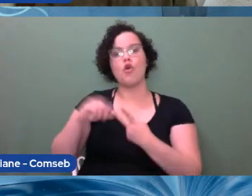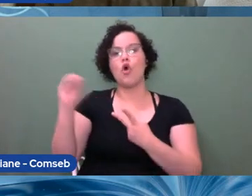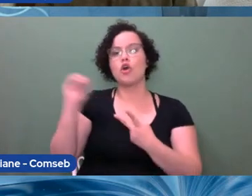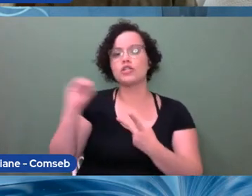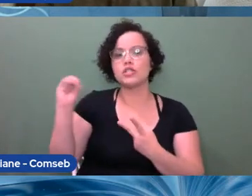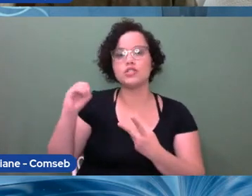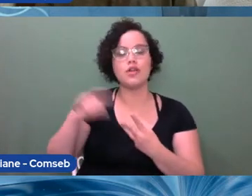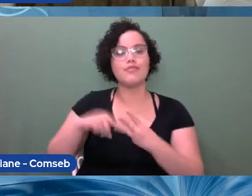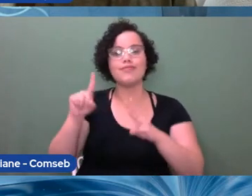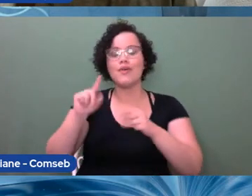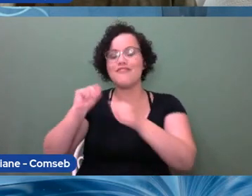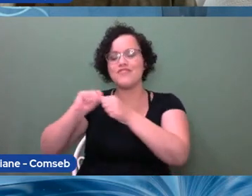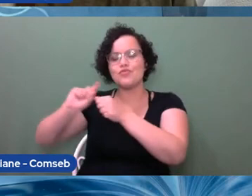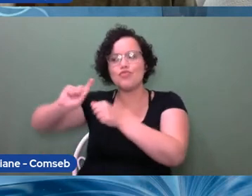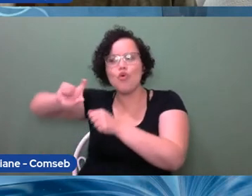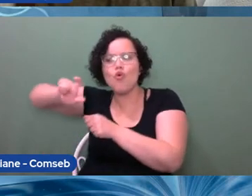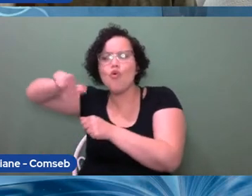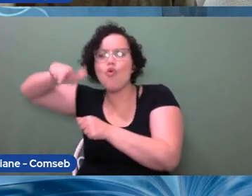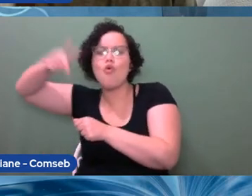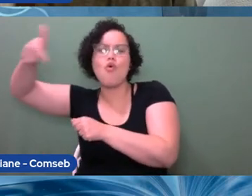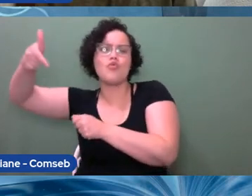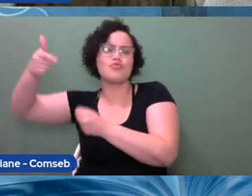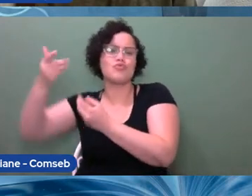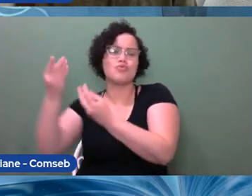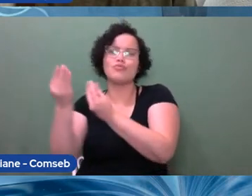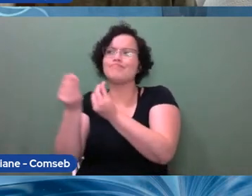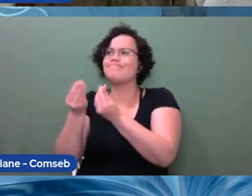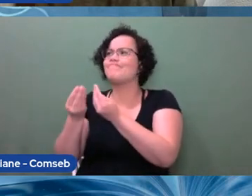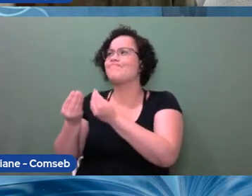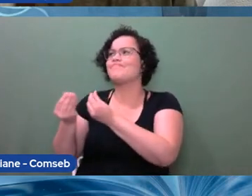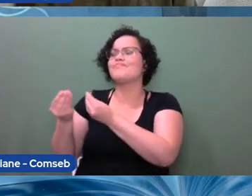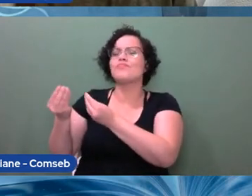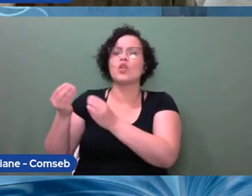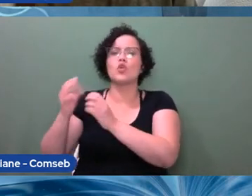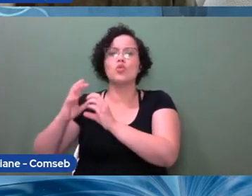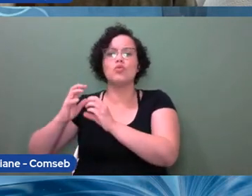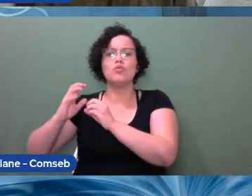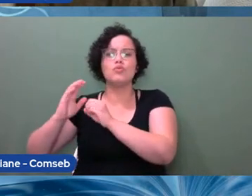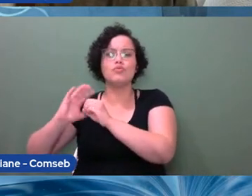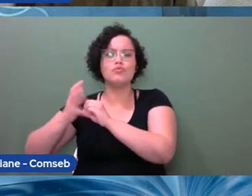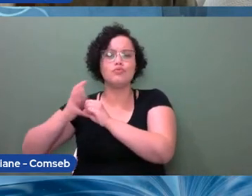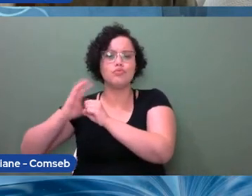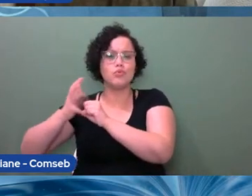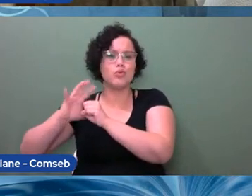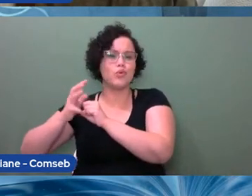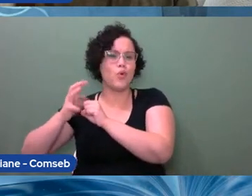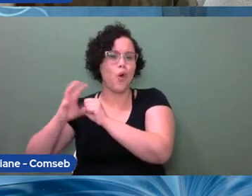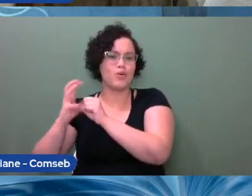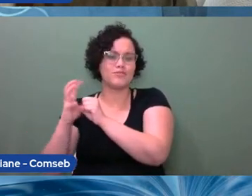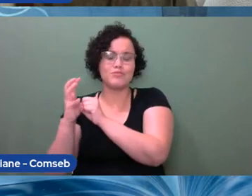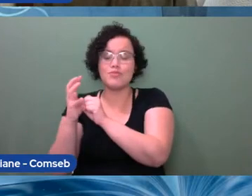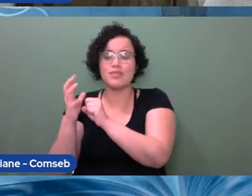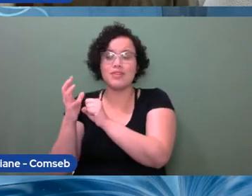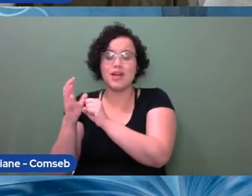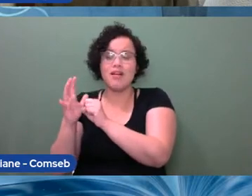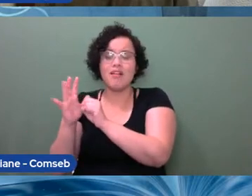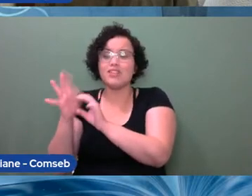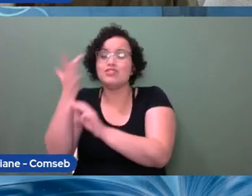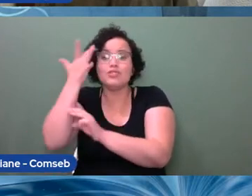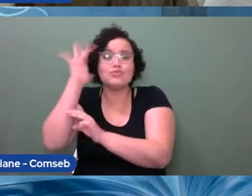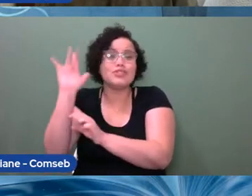É feito de uma outra expressão do fluido cósmico que a gente ainda não